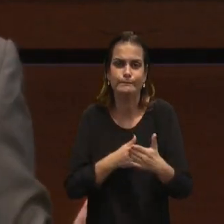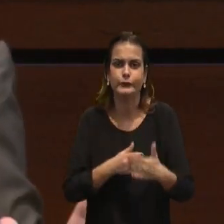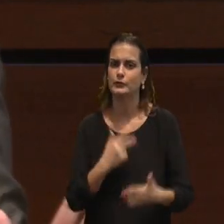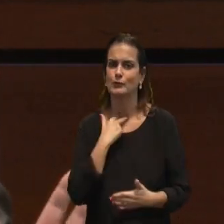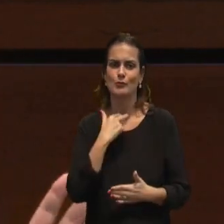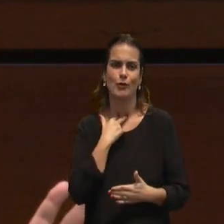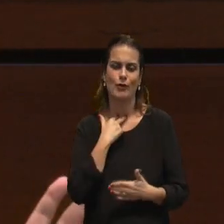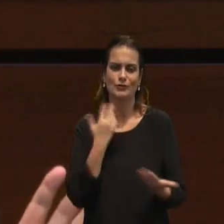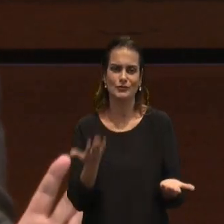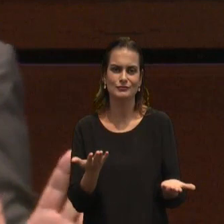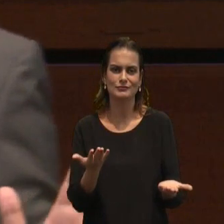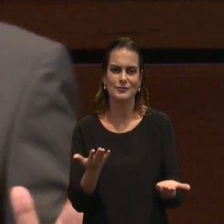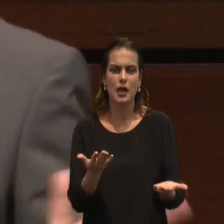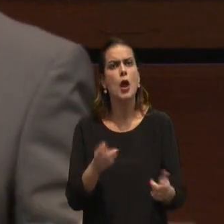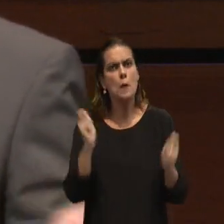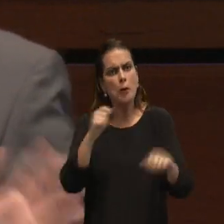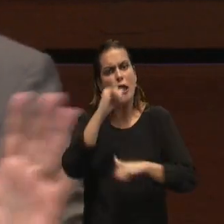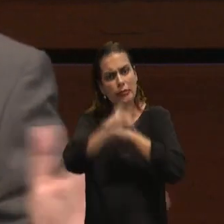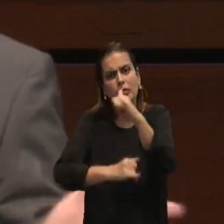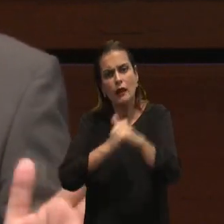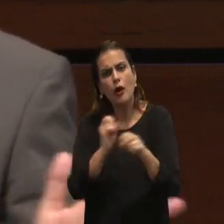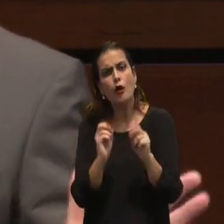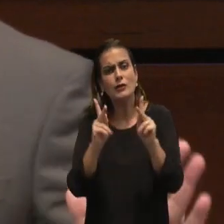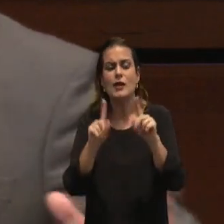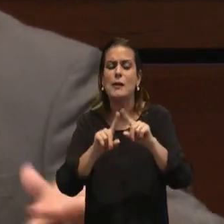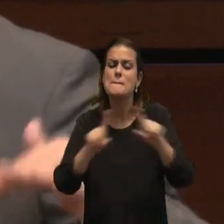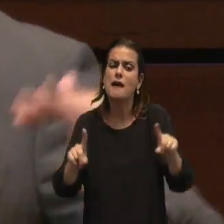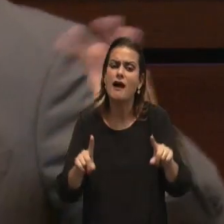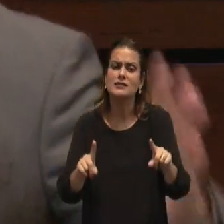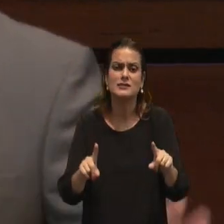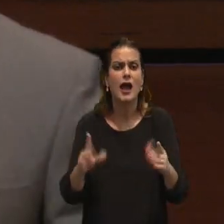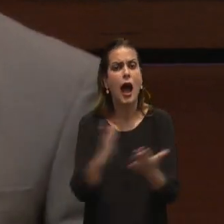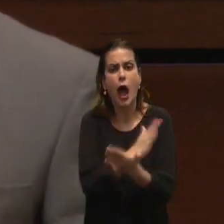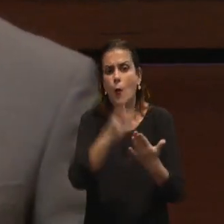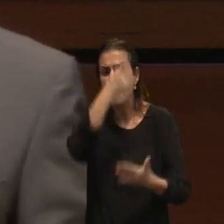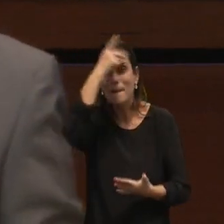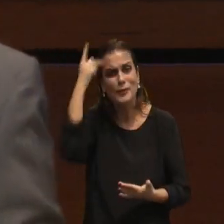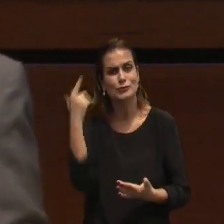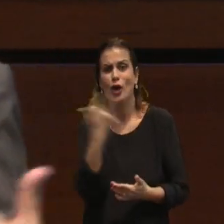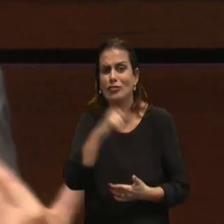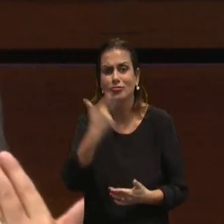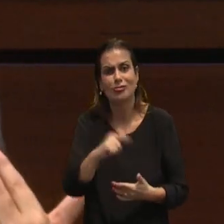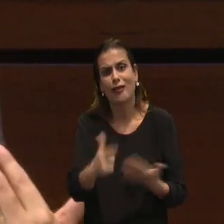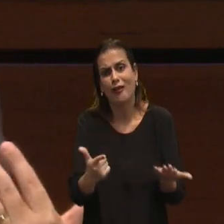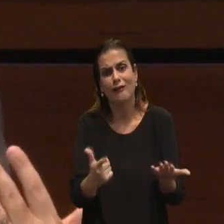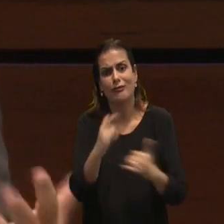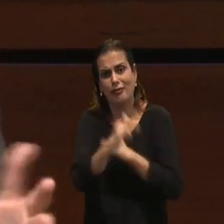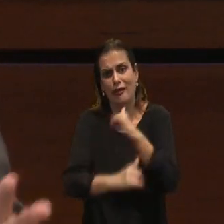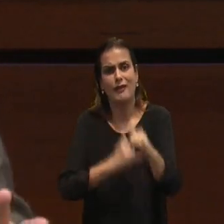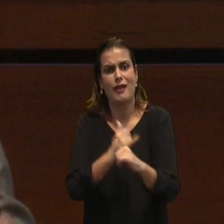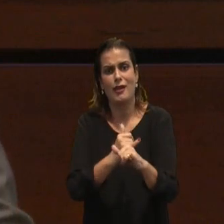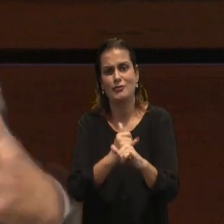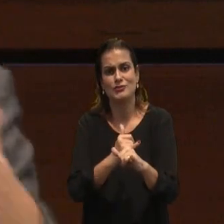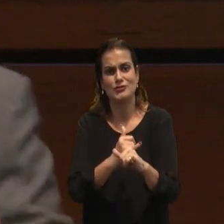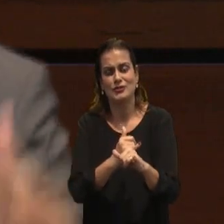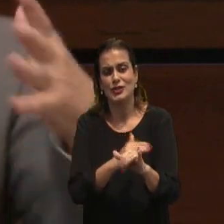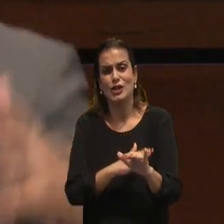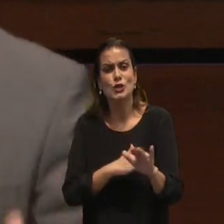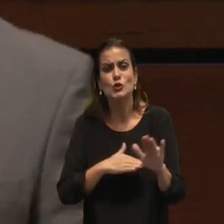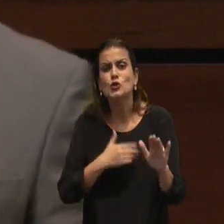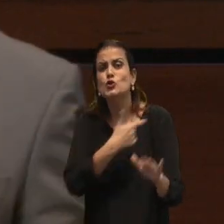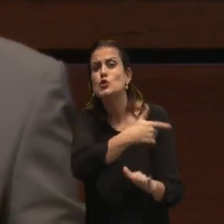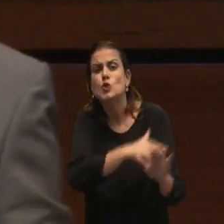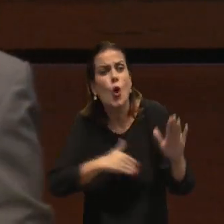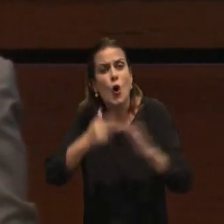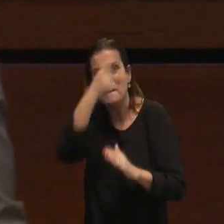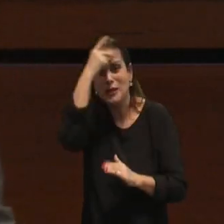elas poderiam participar pela internet, mas nem todas as pessoas têm uma internet, nem todas as pessoas necessitam de